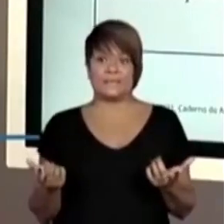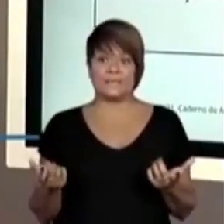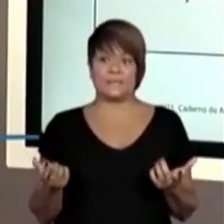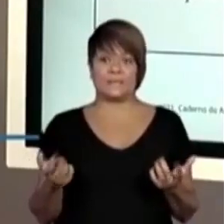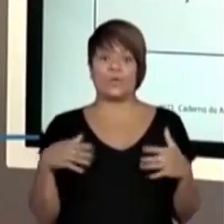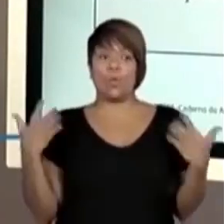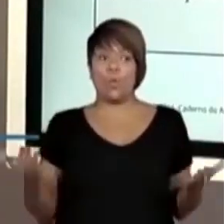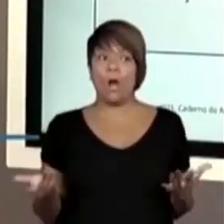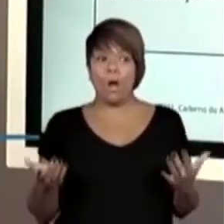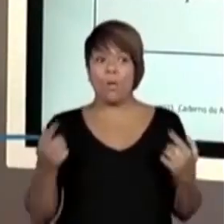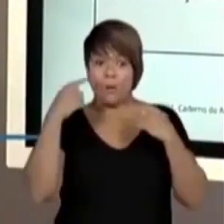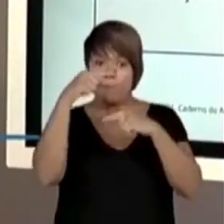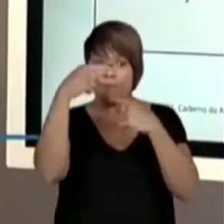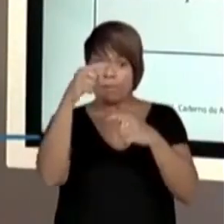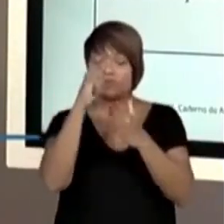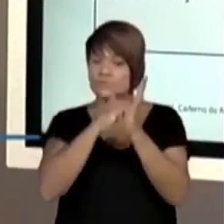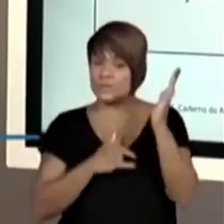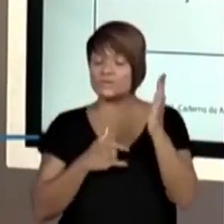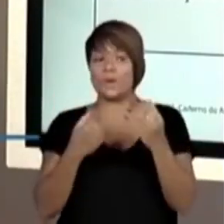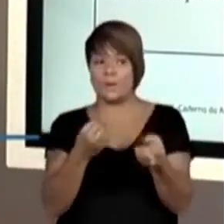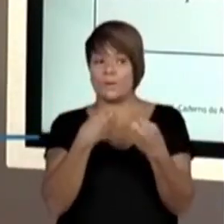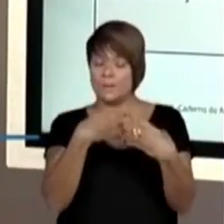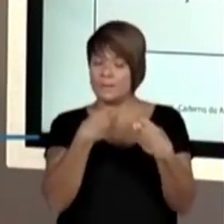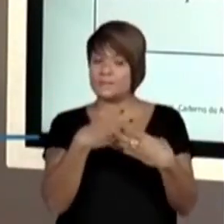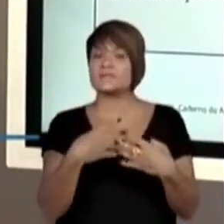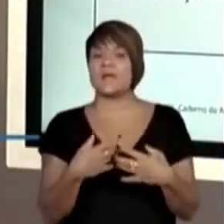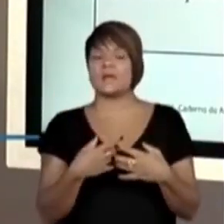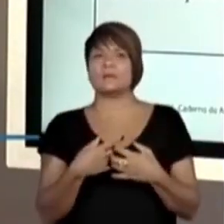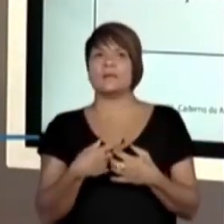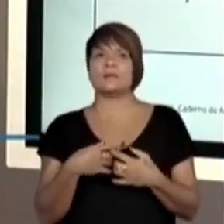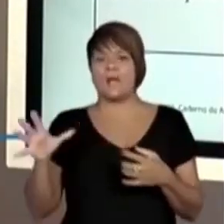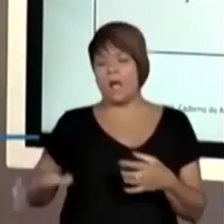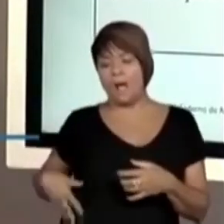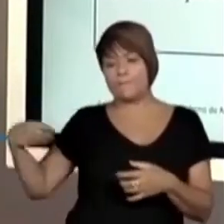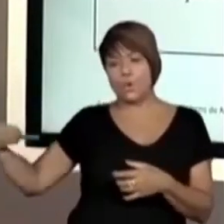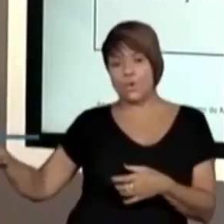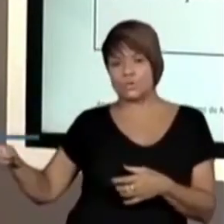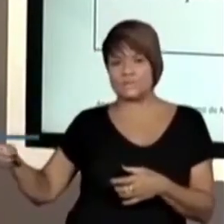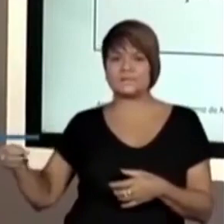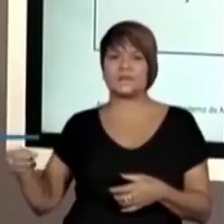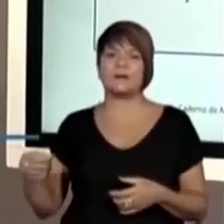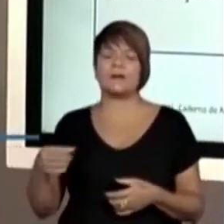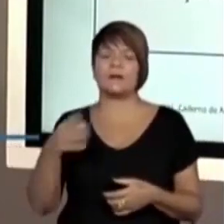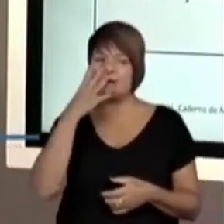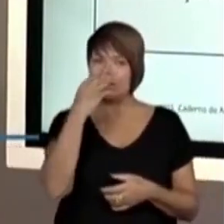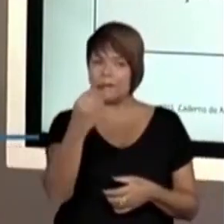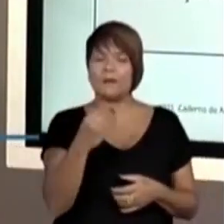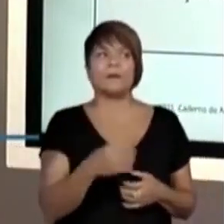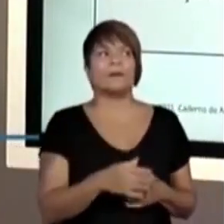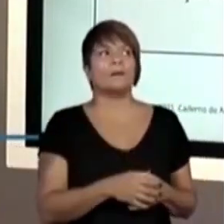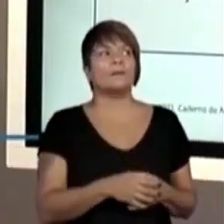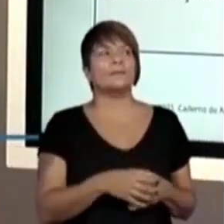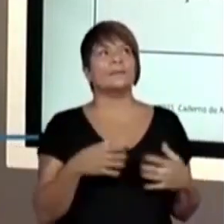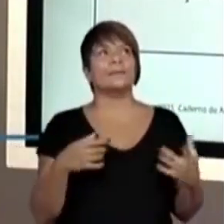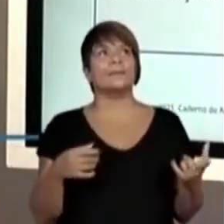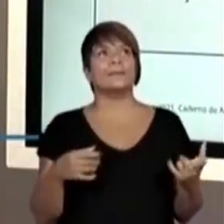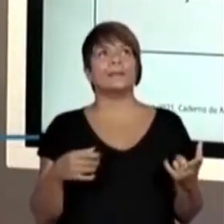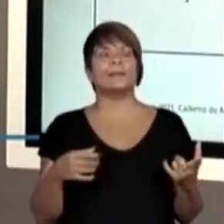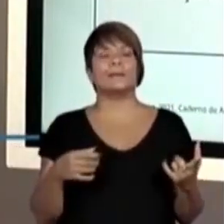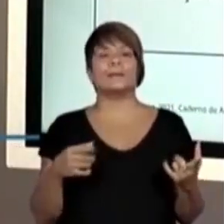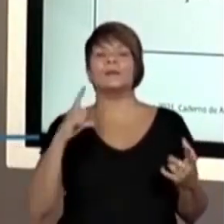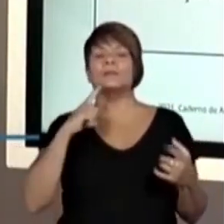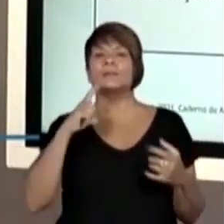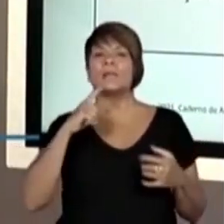uma brincadeira desconhecida? Que nem a gente aprendeu a brincadeira da raposa, que muitos não conheciam, a brincadeira saltando feijão, que é o